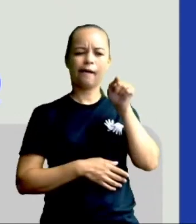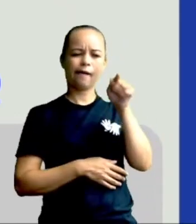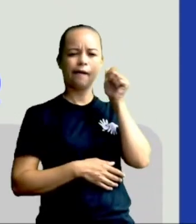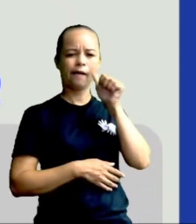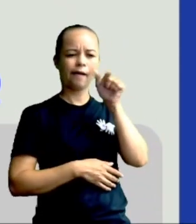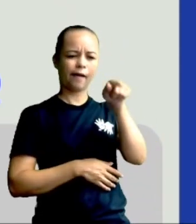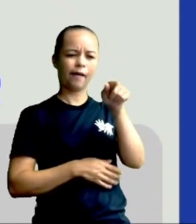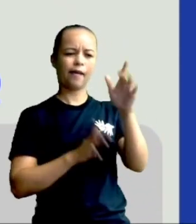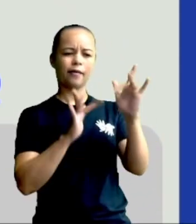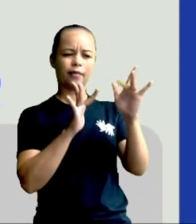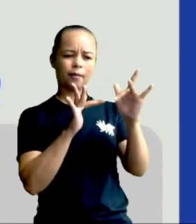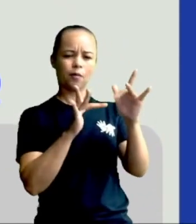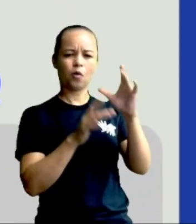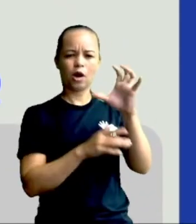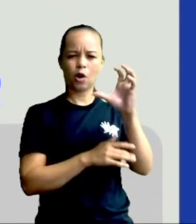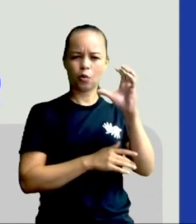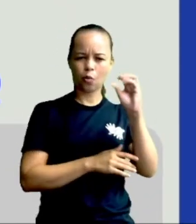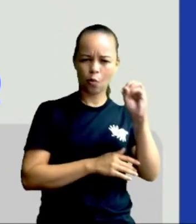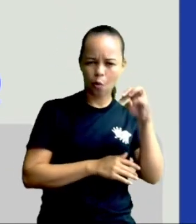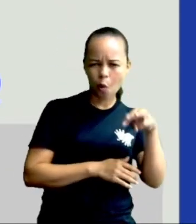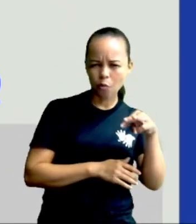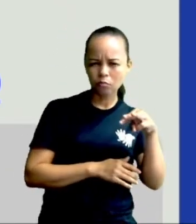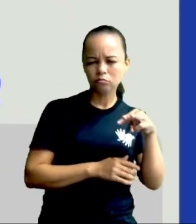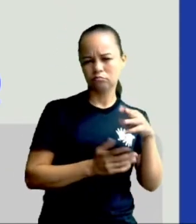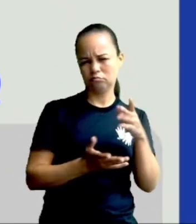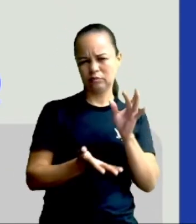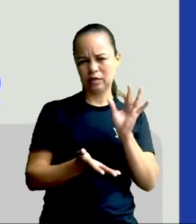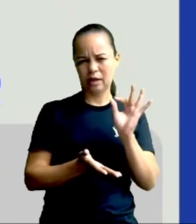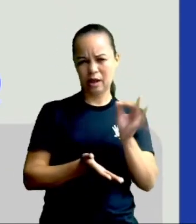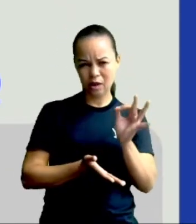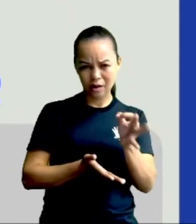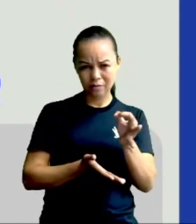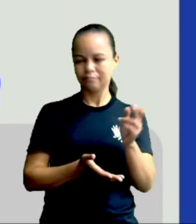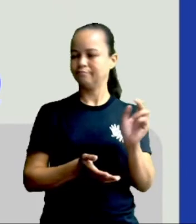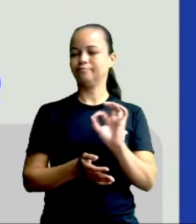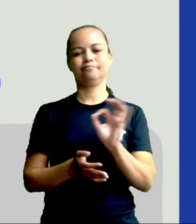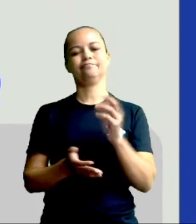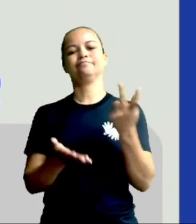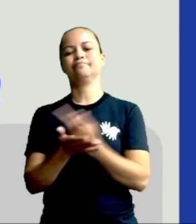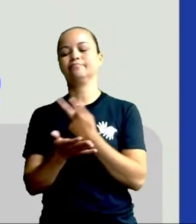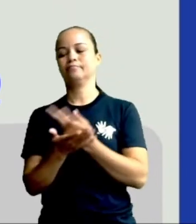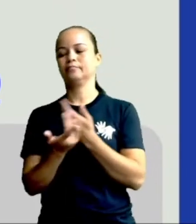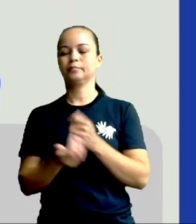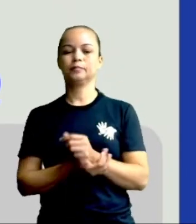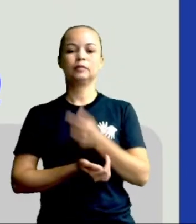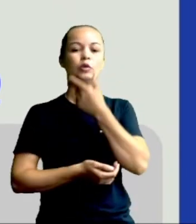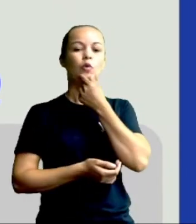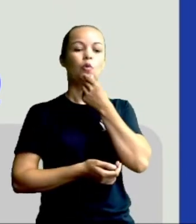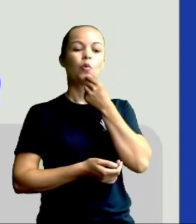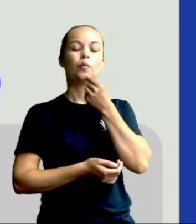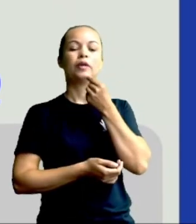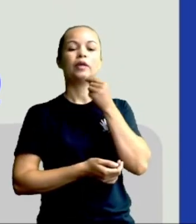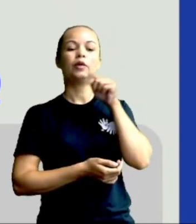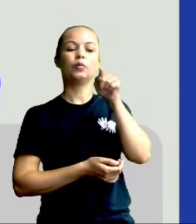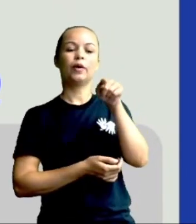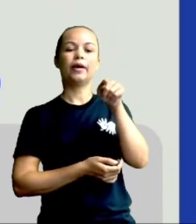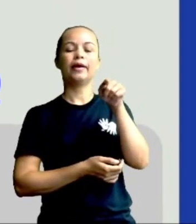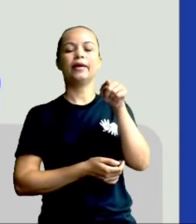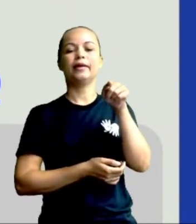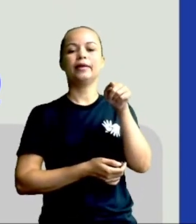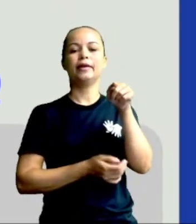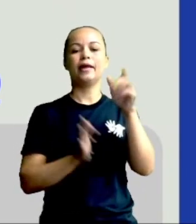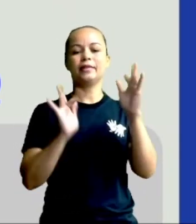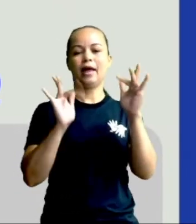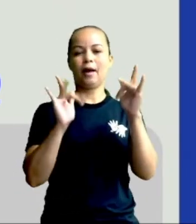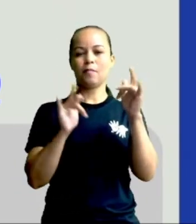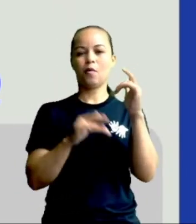isso é correto não não é correto isso está errado ela não ele namora com uma linda loira